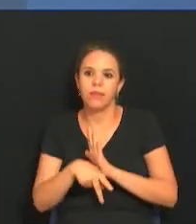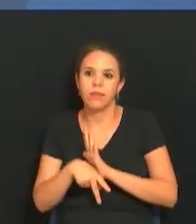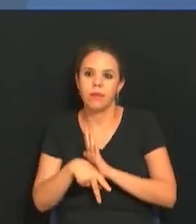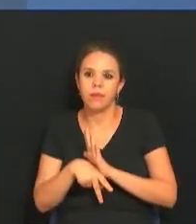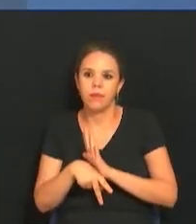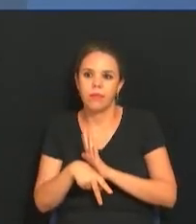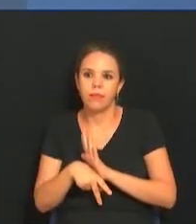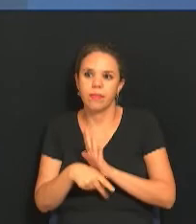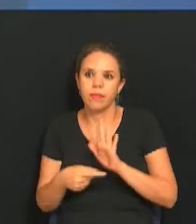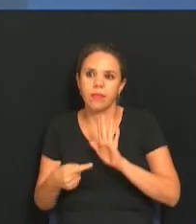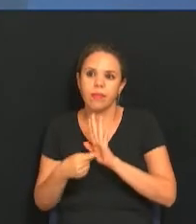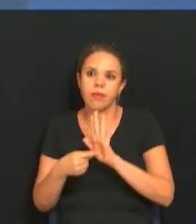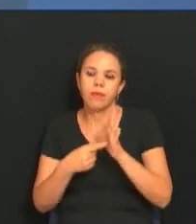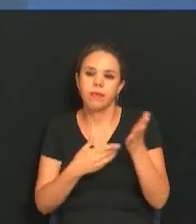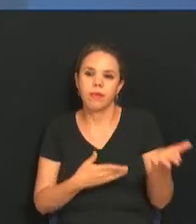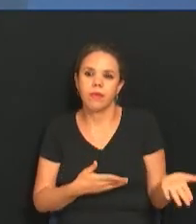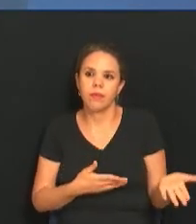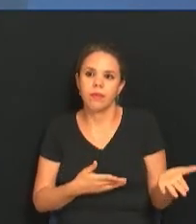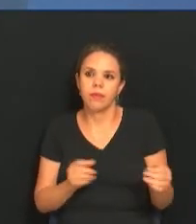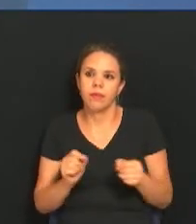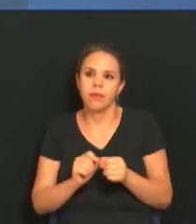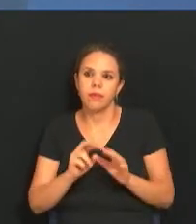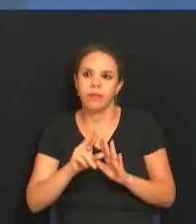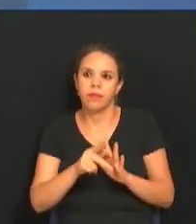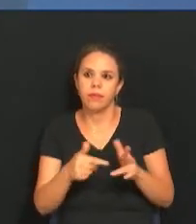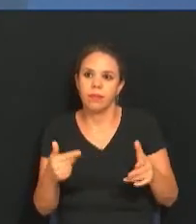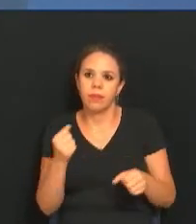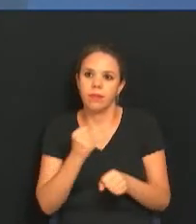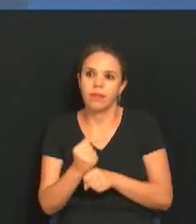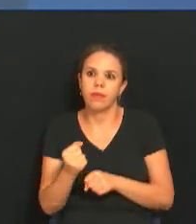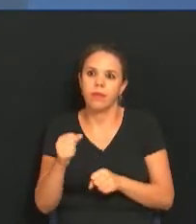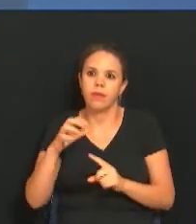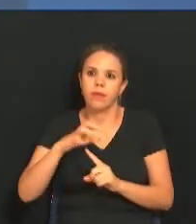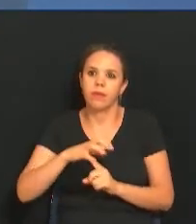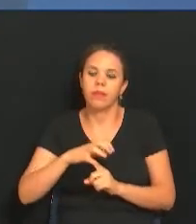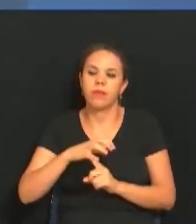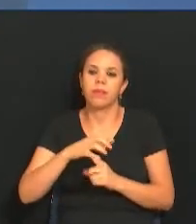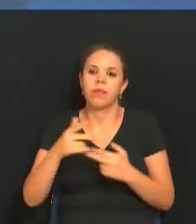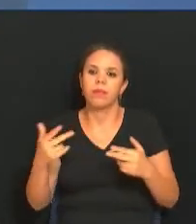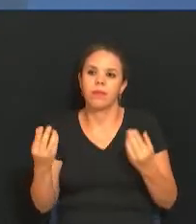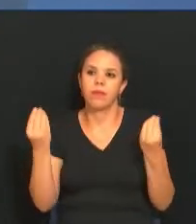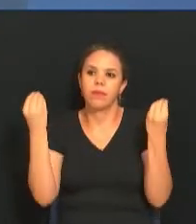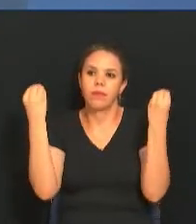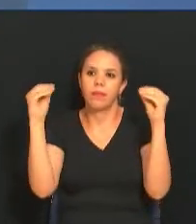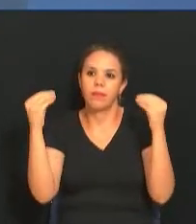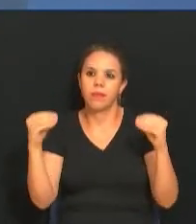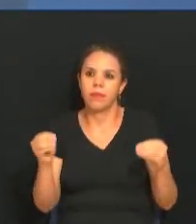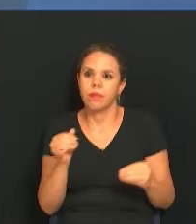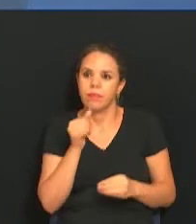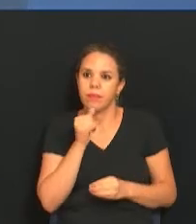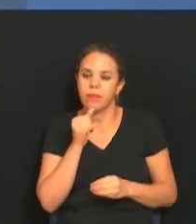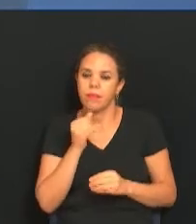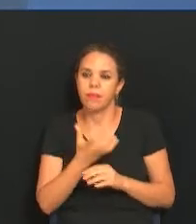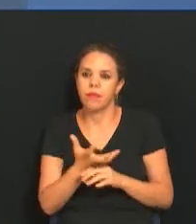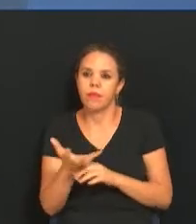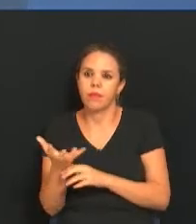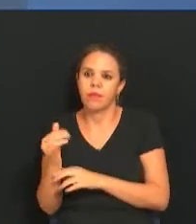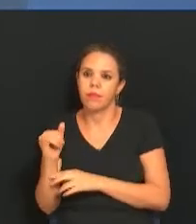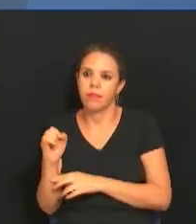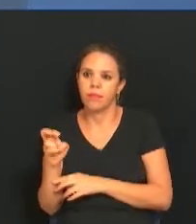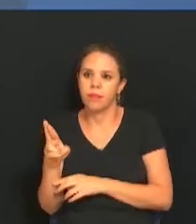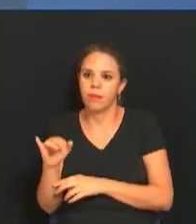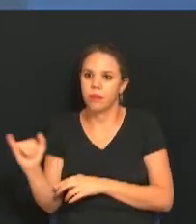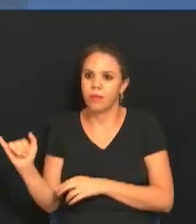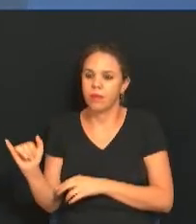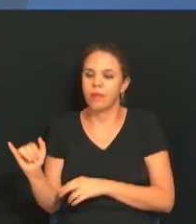aqui apresentamos, nós fizemos várias revitalizações de praça, colocação por exemplo, Jardim Icaraí, Parque Floresta,